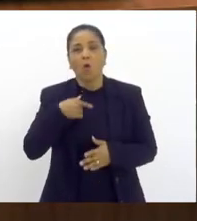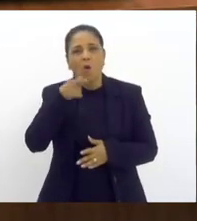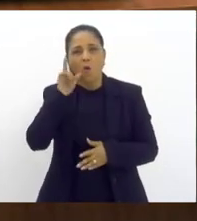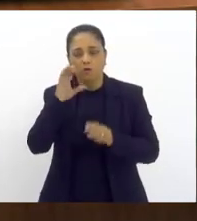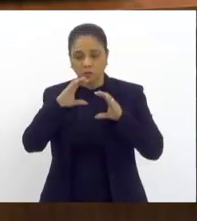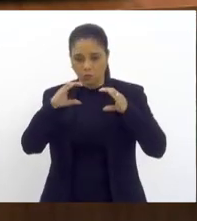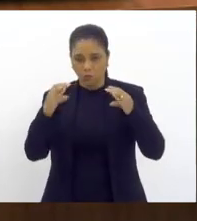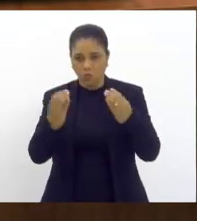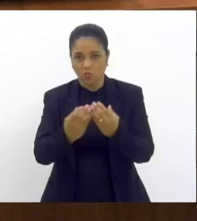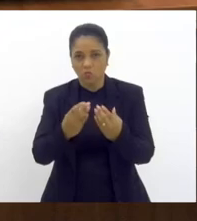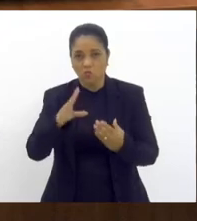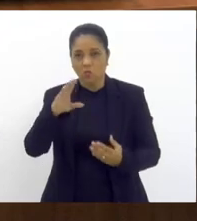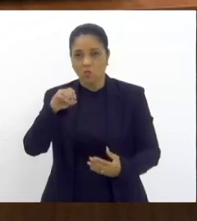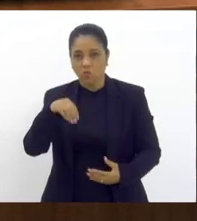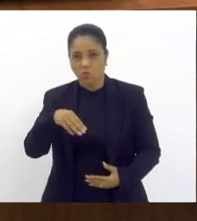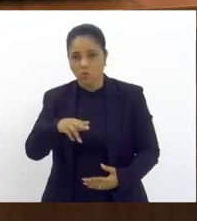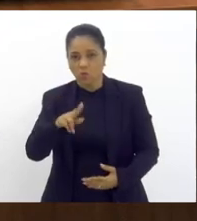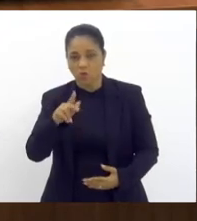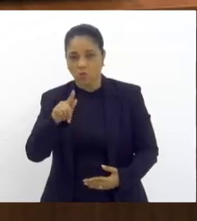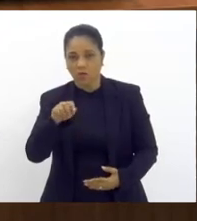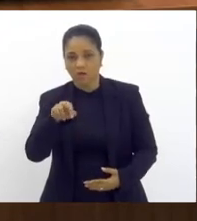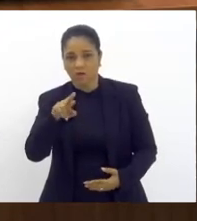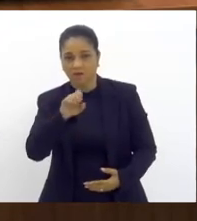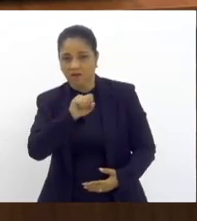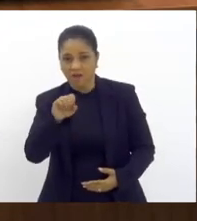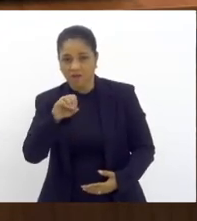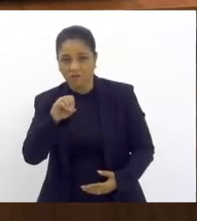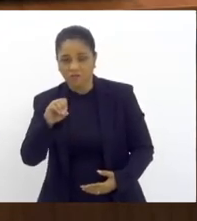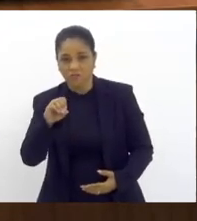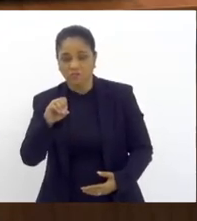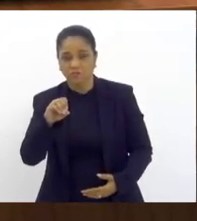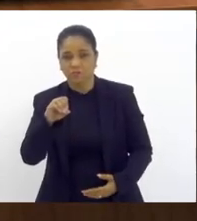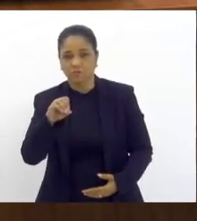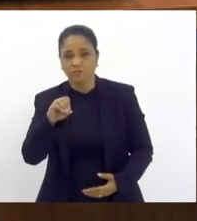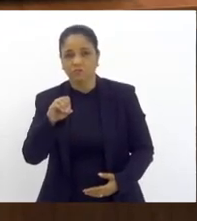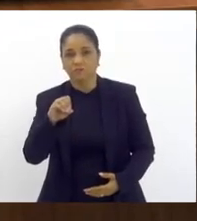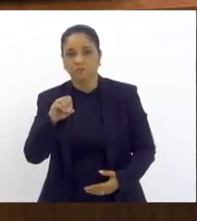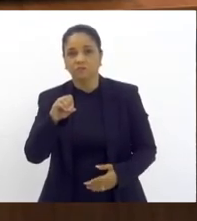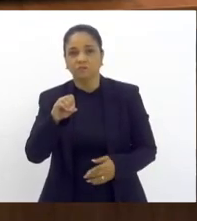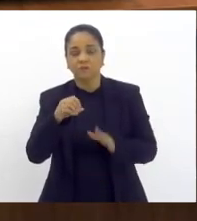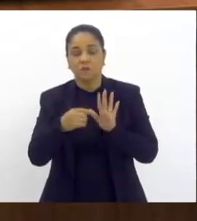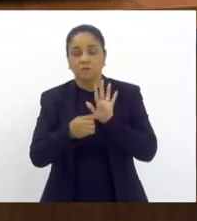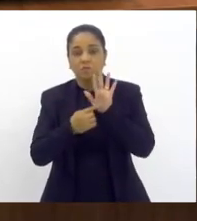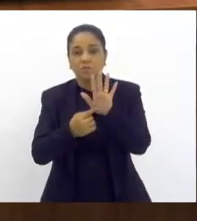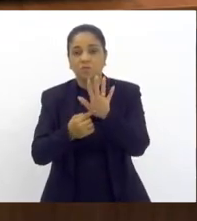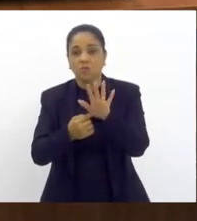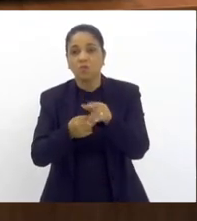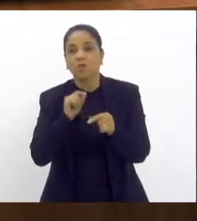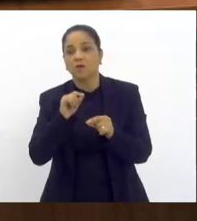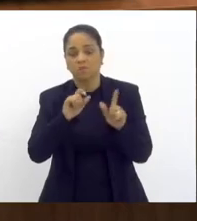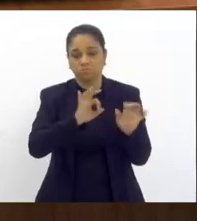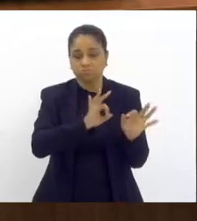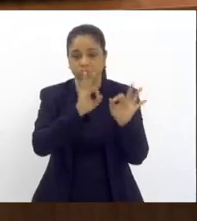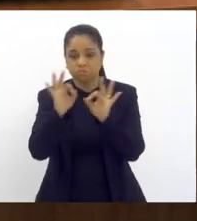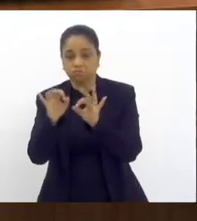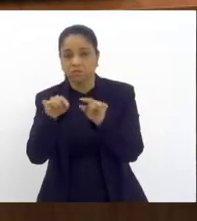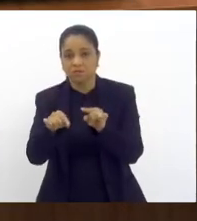Brasileiro protagonizou uma cena dantesca de puro preconceito, de puro sexismo, de pura